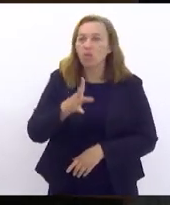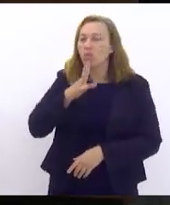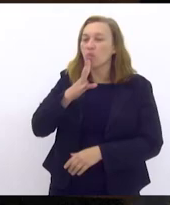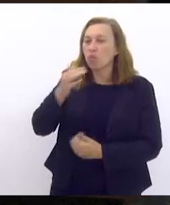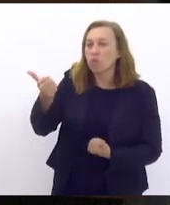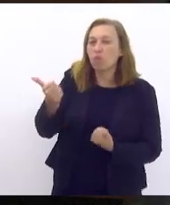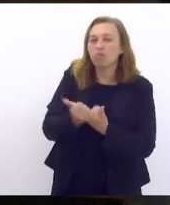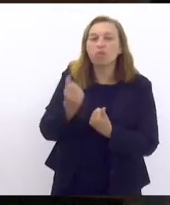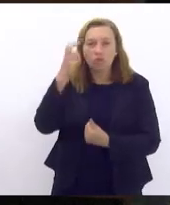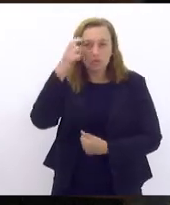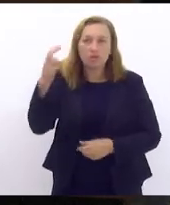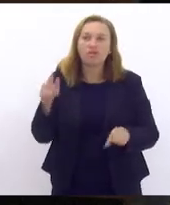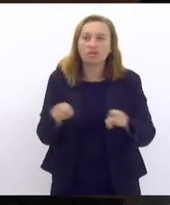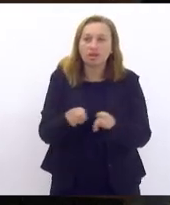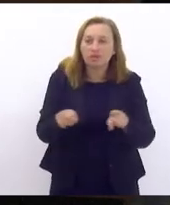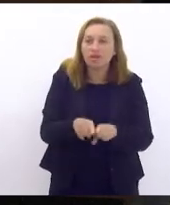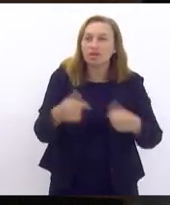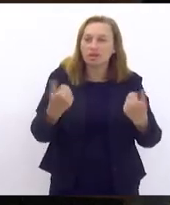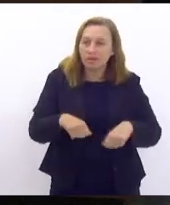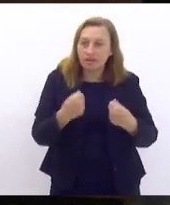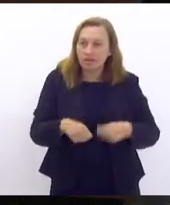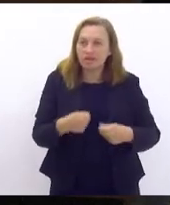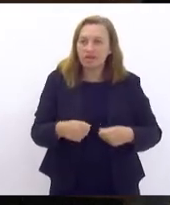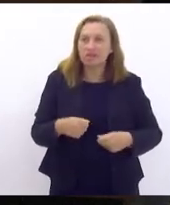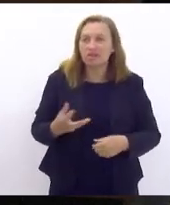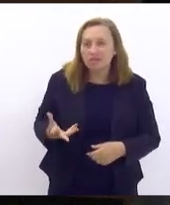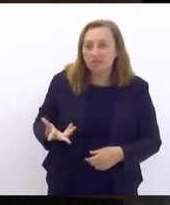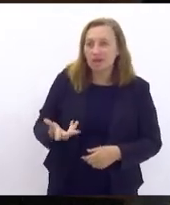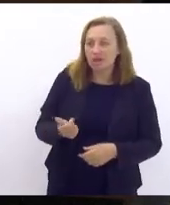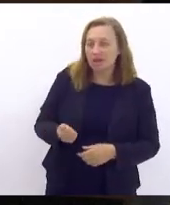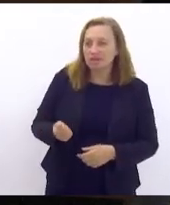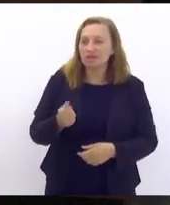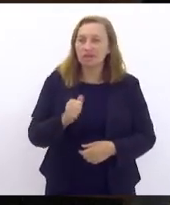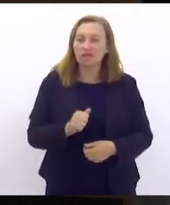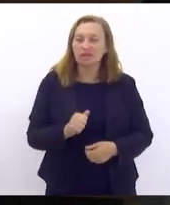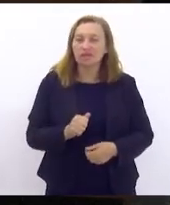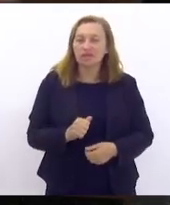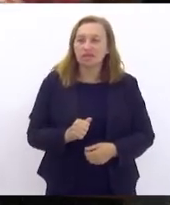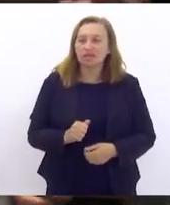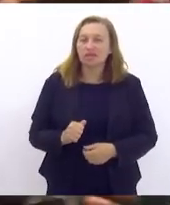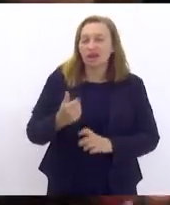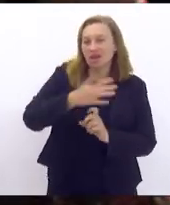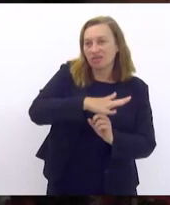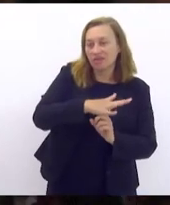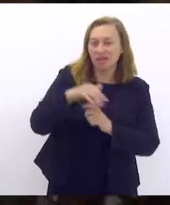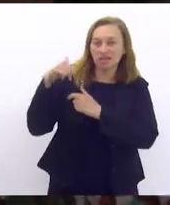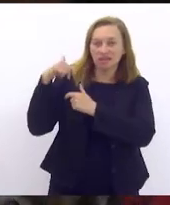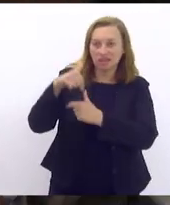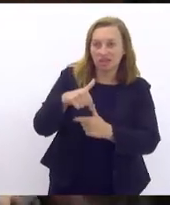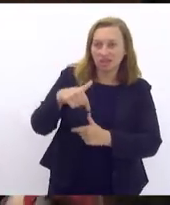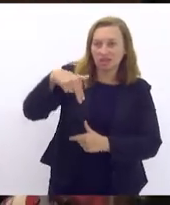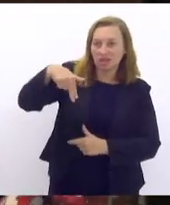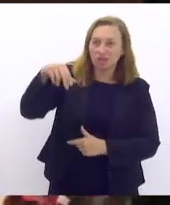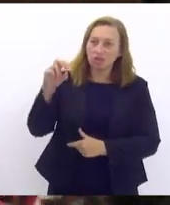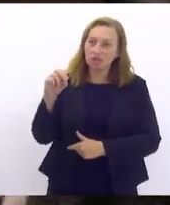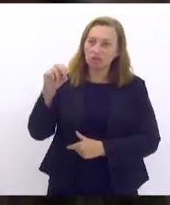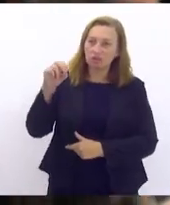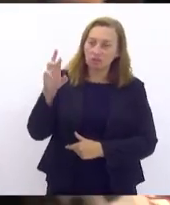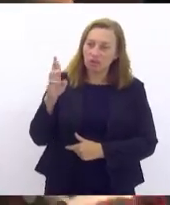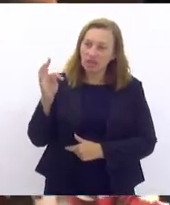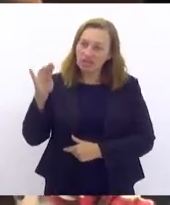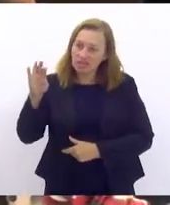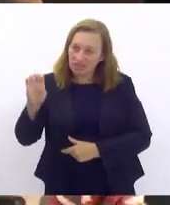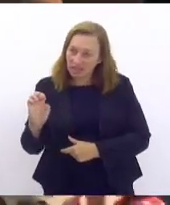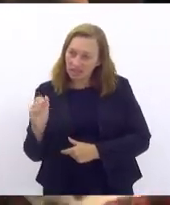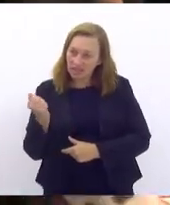apoio cultural também que a gente precisa dar e merece aí a Feira de Tradições Nordestinas, a